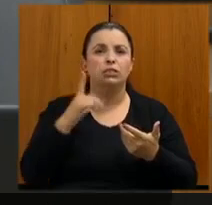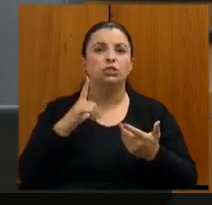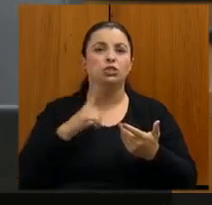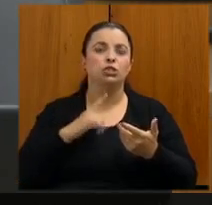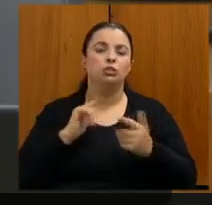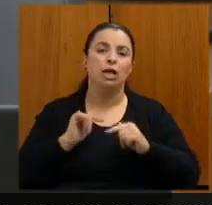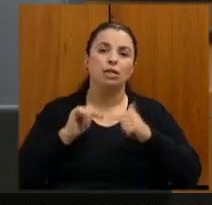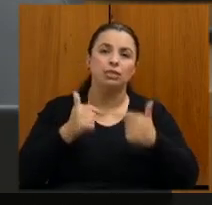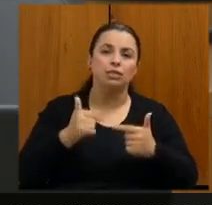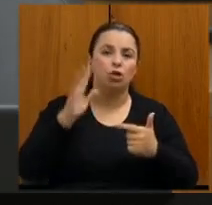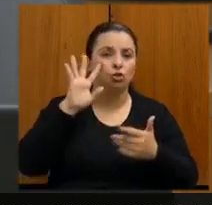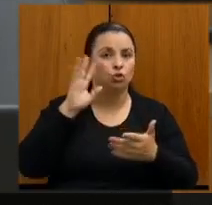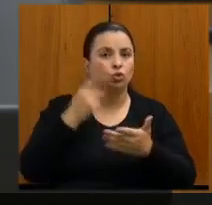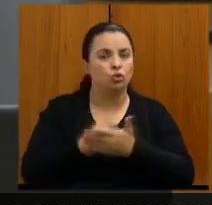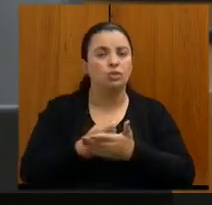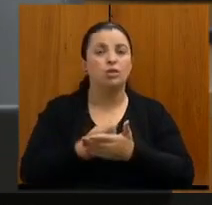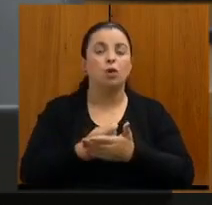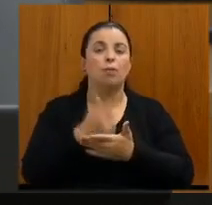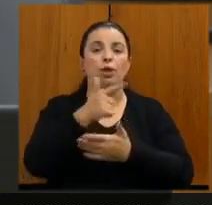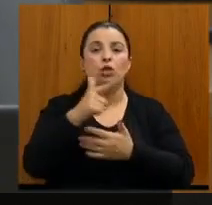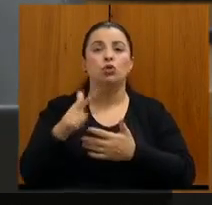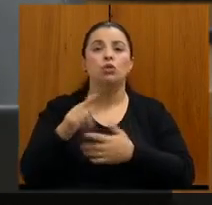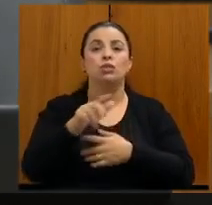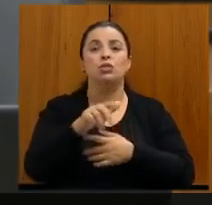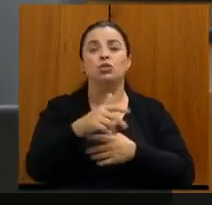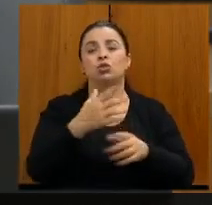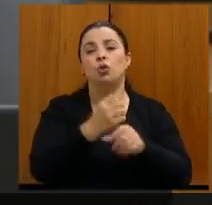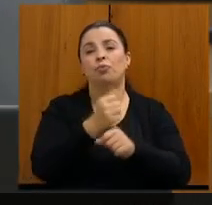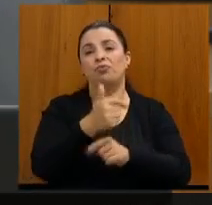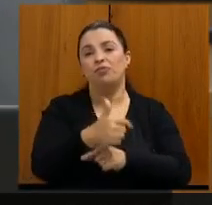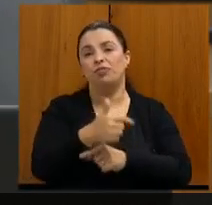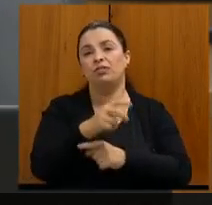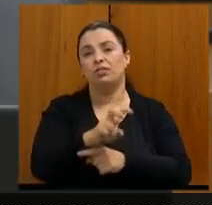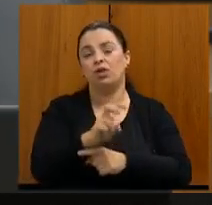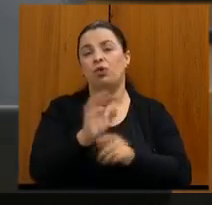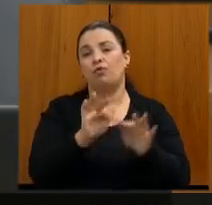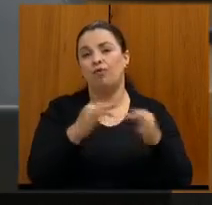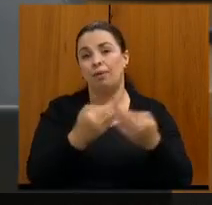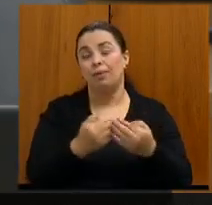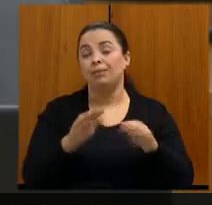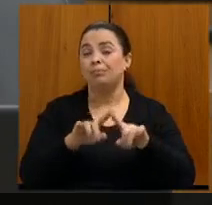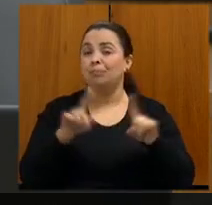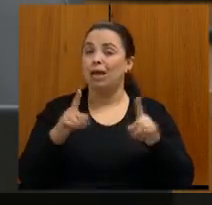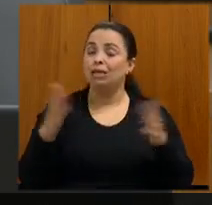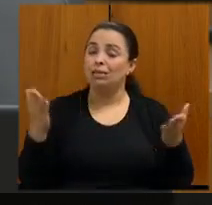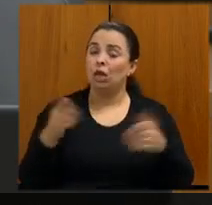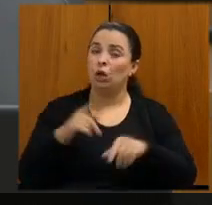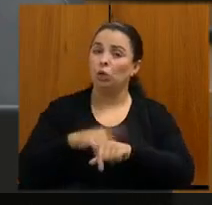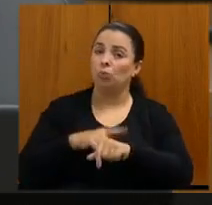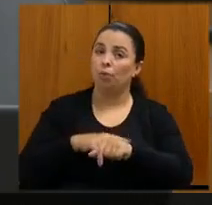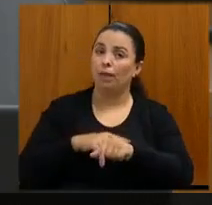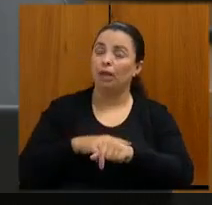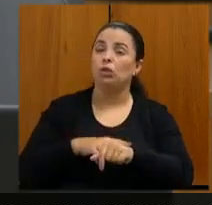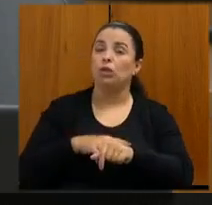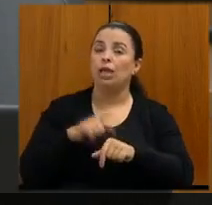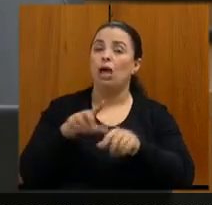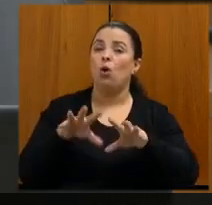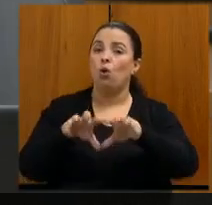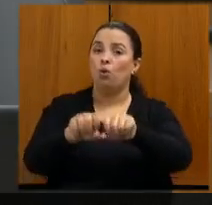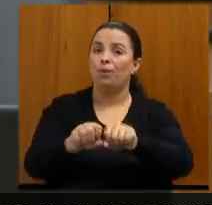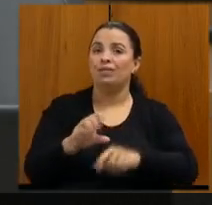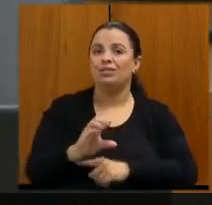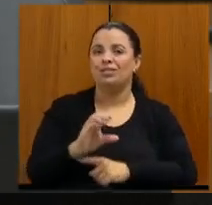que vai criar soluções para essas outras 25 famílias mas nesse momento acordo do Cidade de Deus sem pressa sem